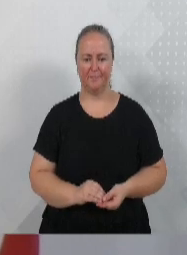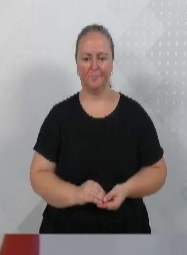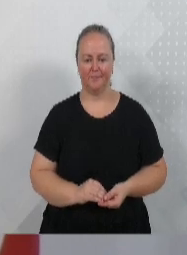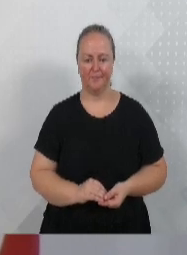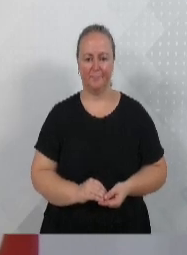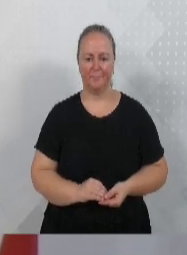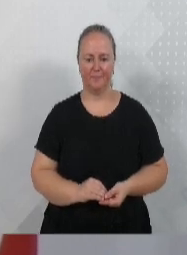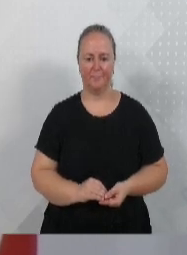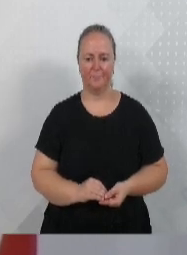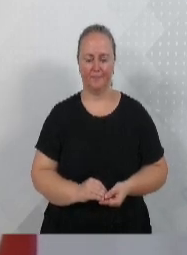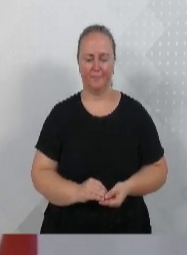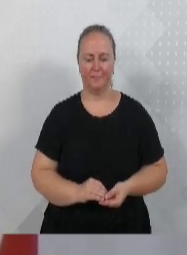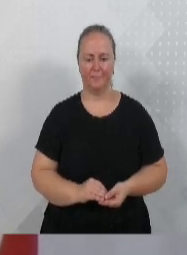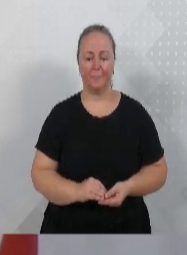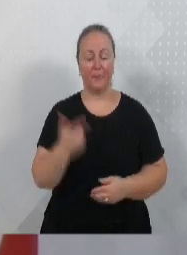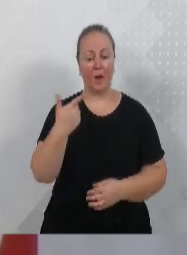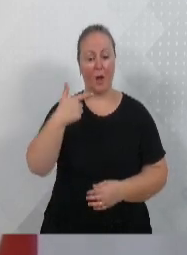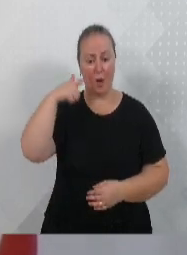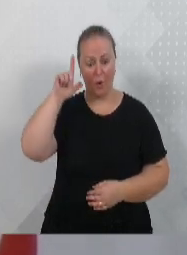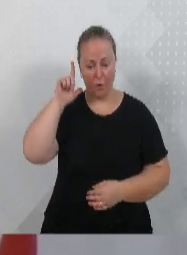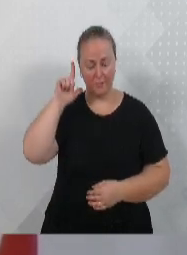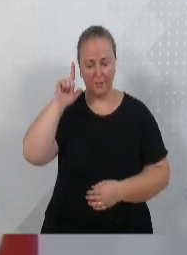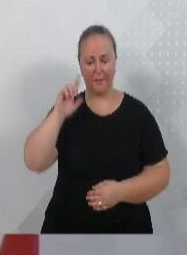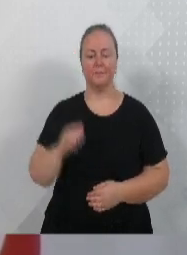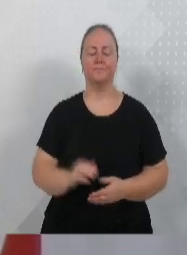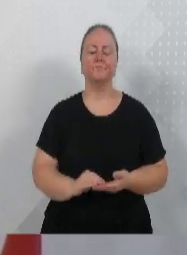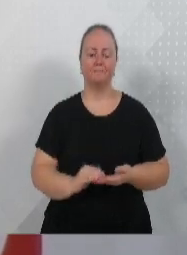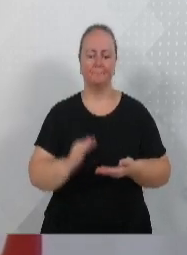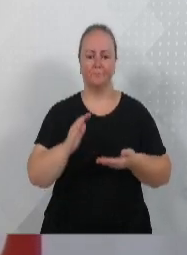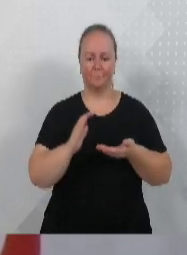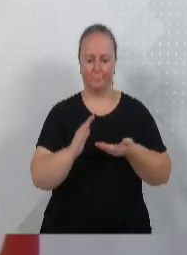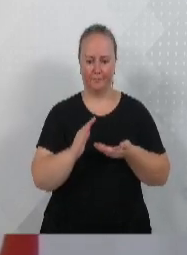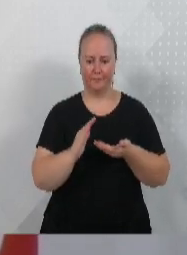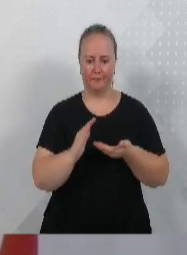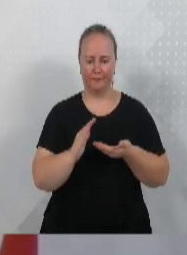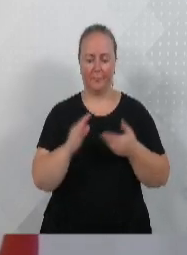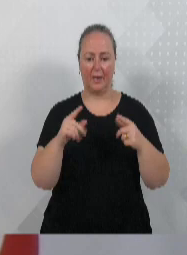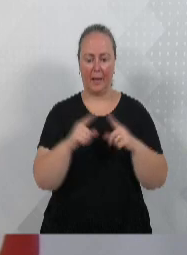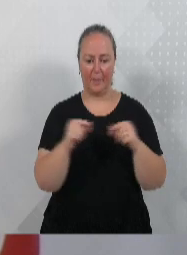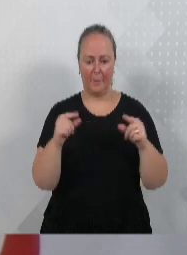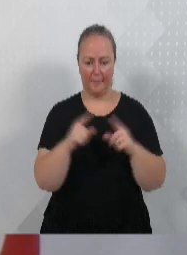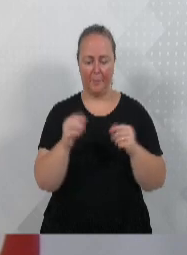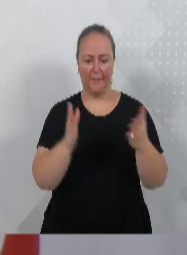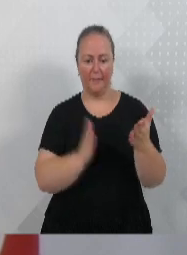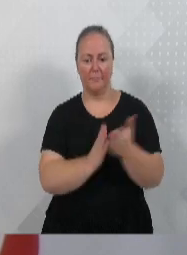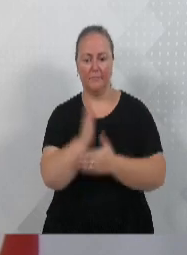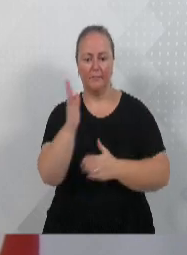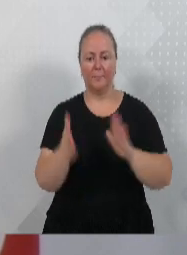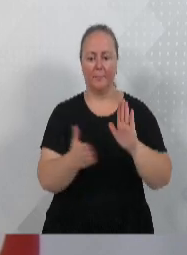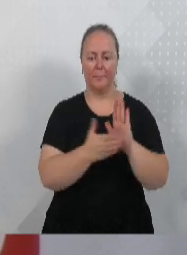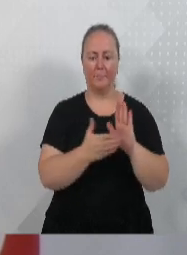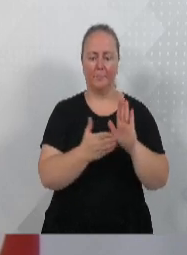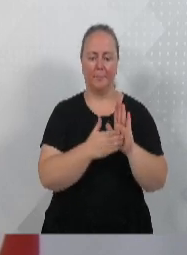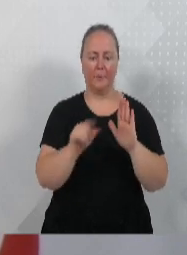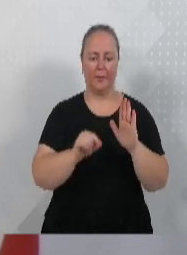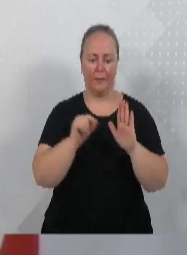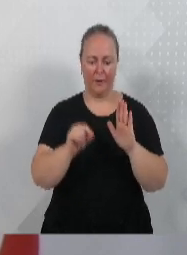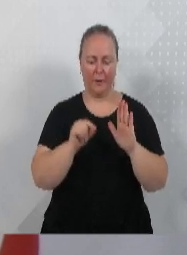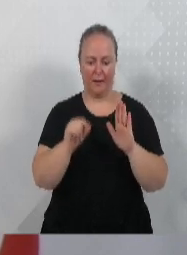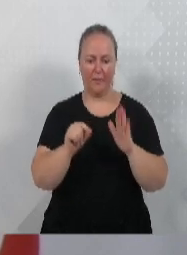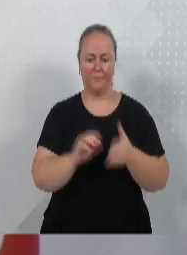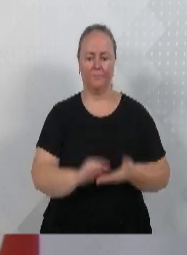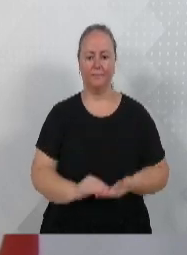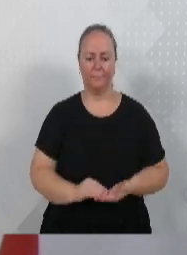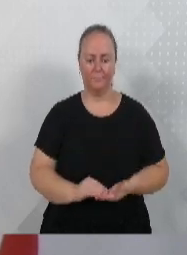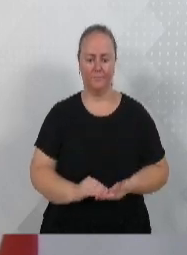ontem, na Câmara de Deputados em Brasília, foi aprovado a proposta que endurece